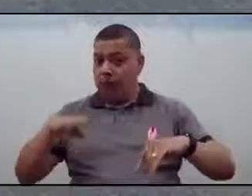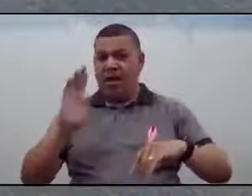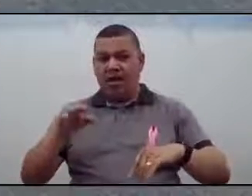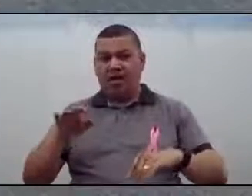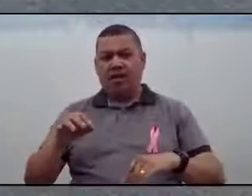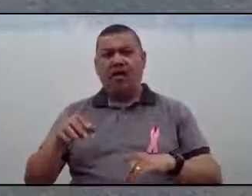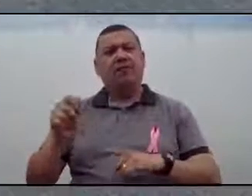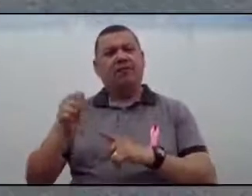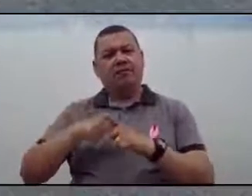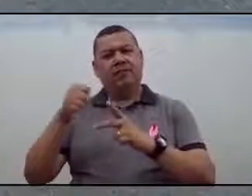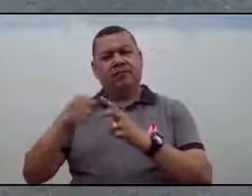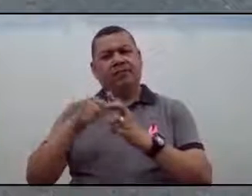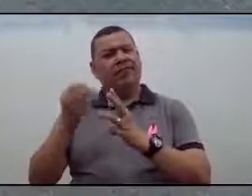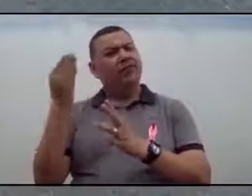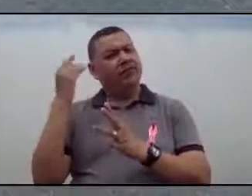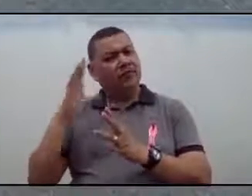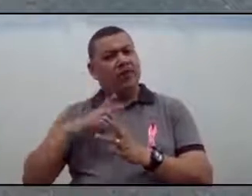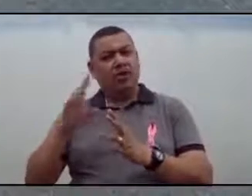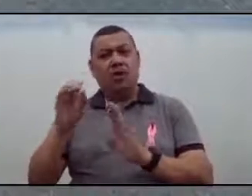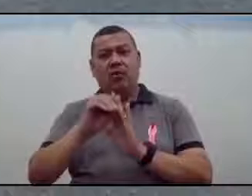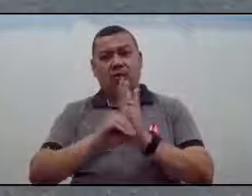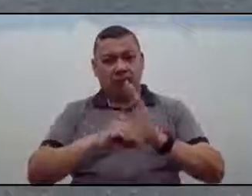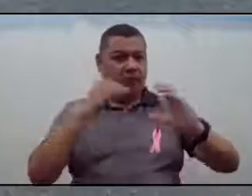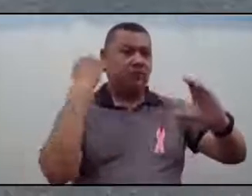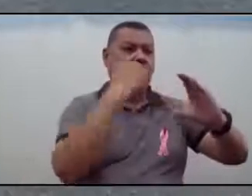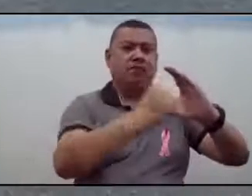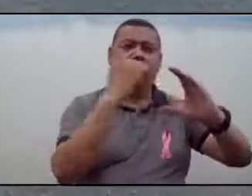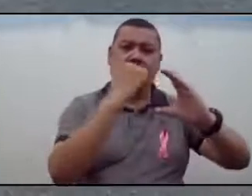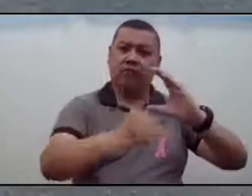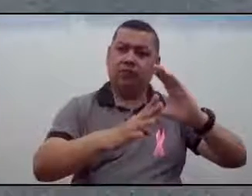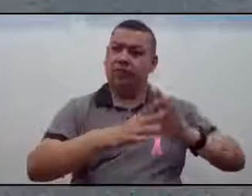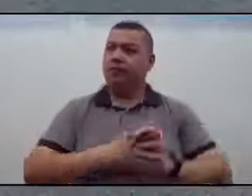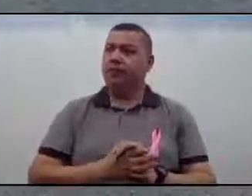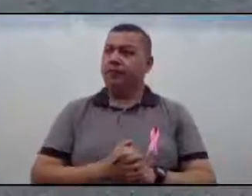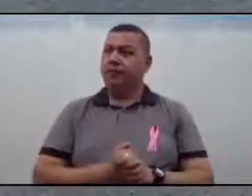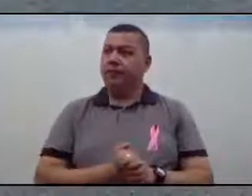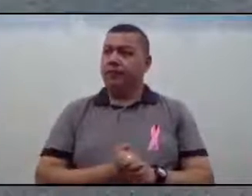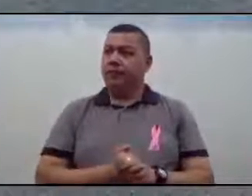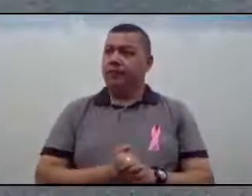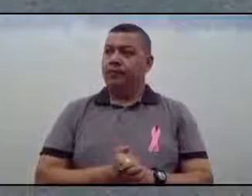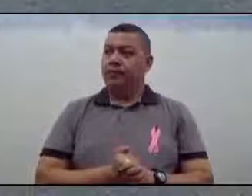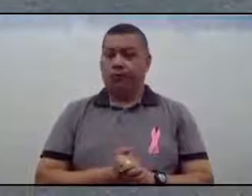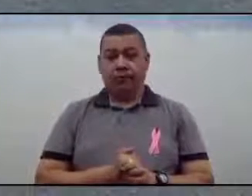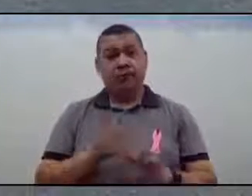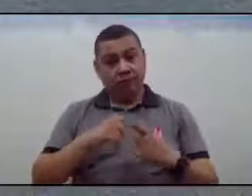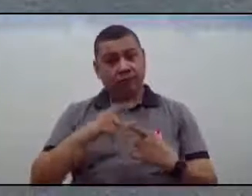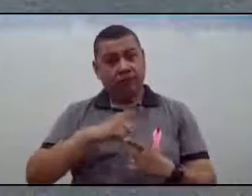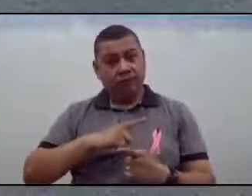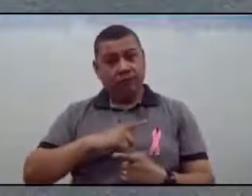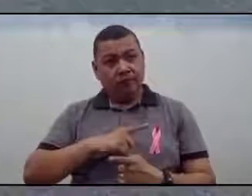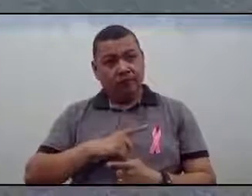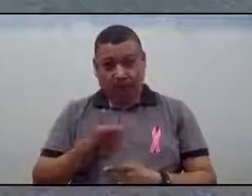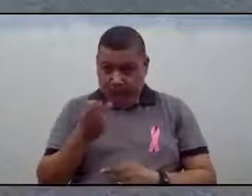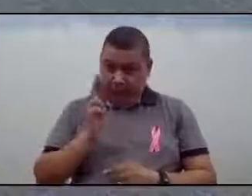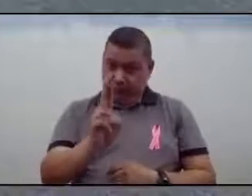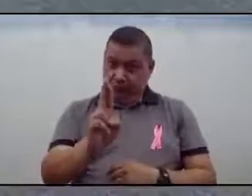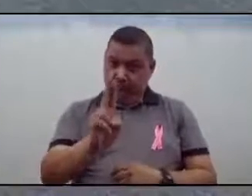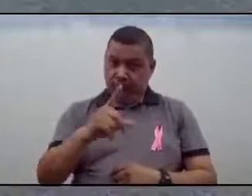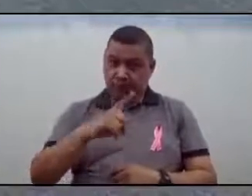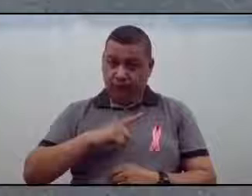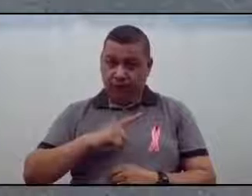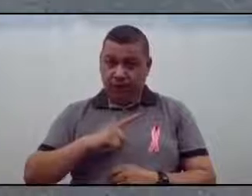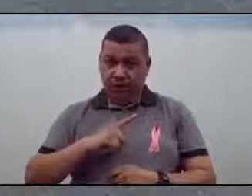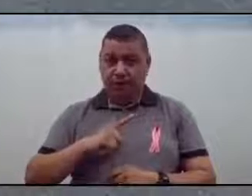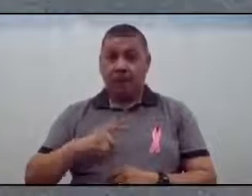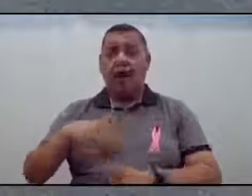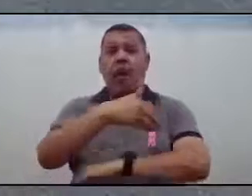tinha protocolado um ofício na Secretaria que realmente tomasse providência, arrumasse. Tinha umas pranchas